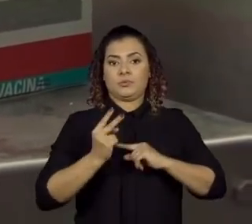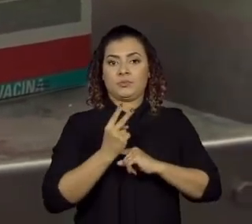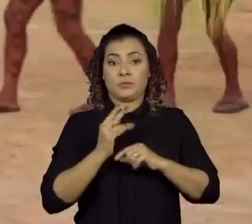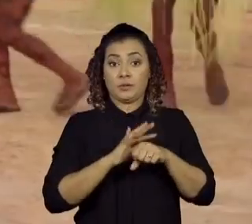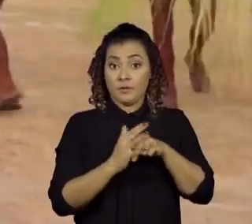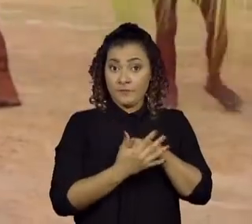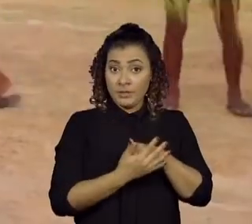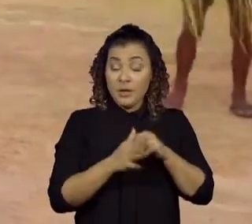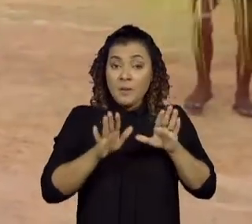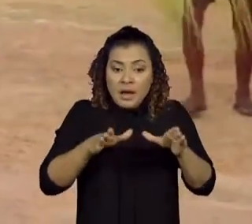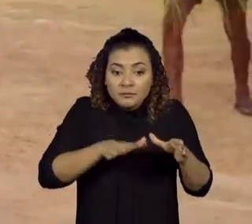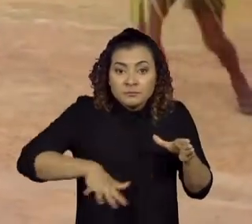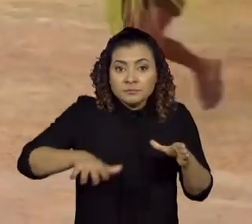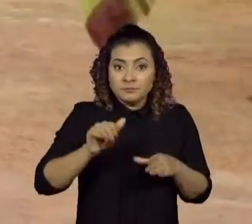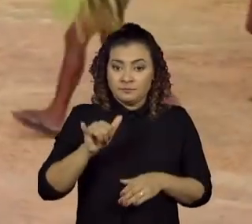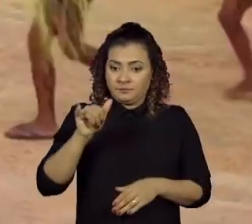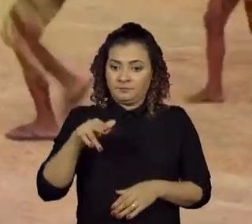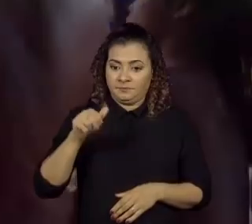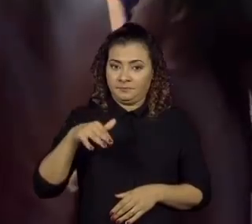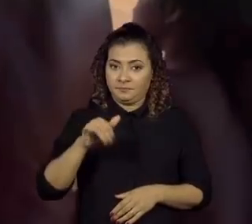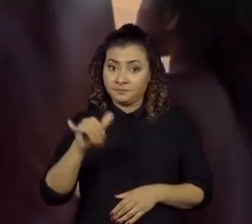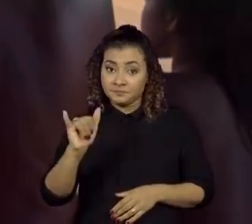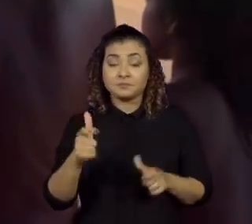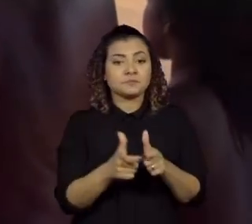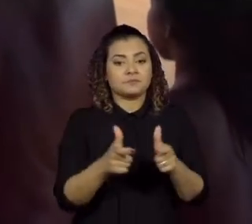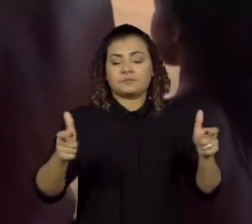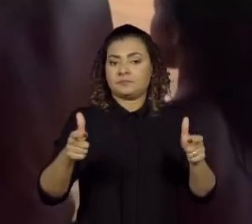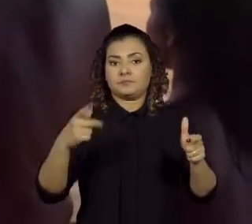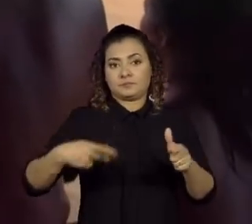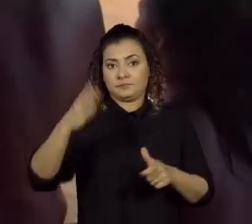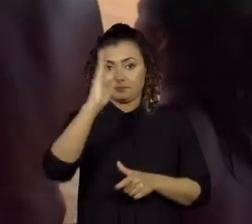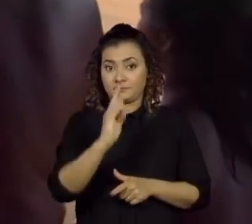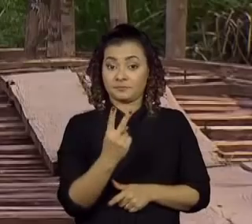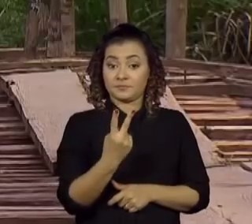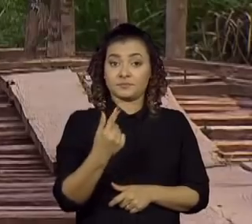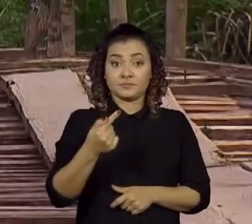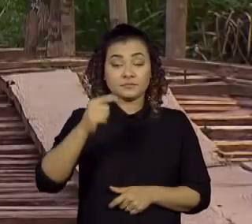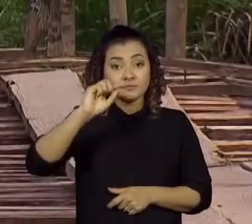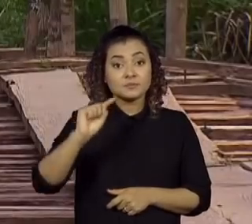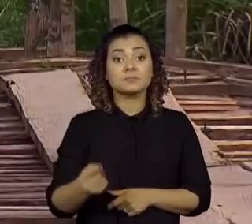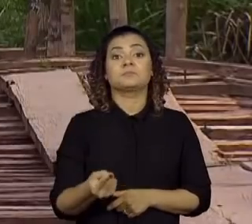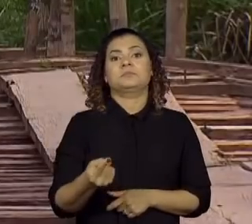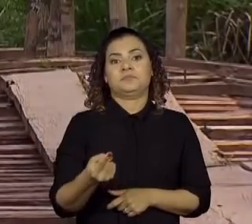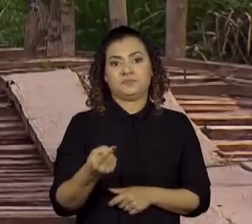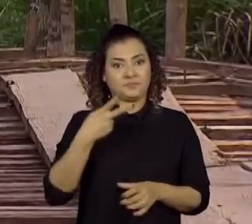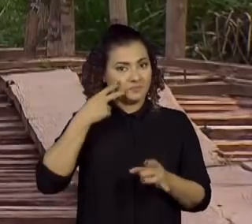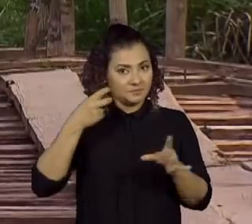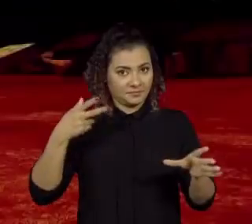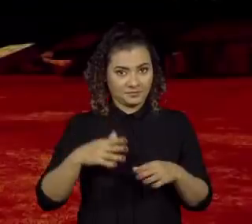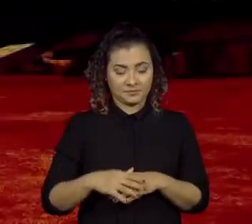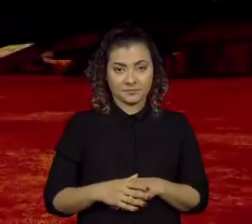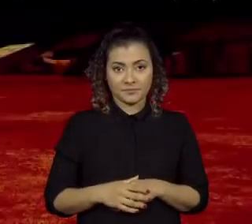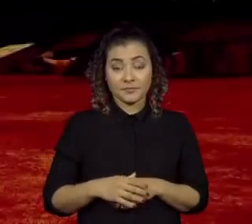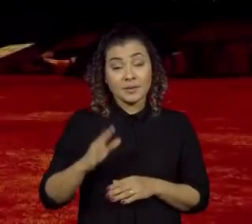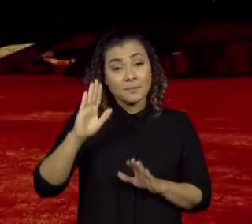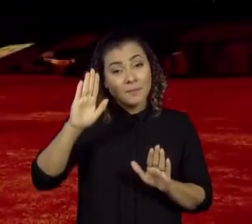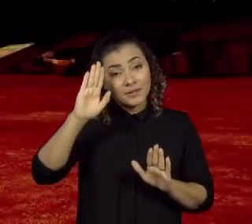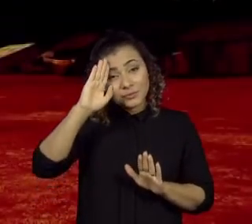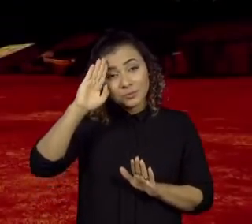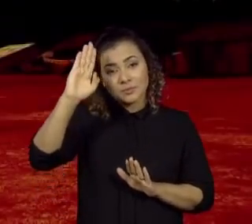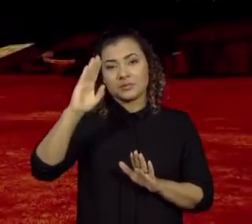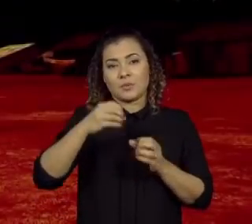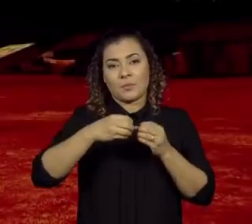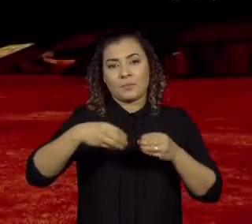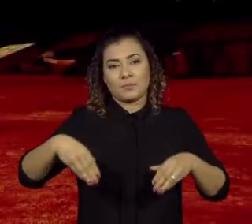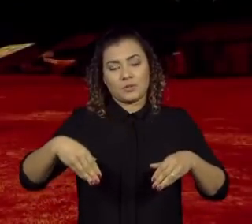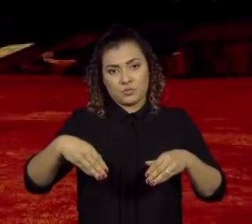O território Yanomami é o maior do Brasil, com cerca de 27 mil indígenas, e o mais vulnerável à